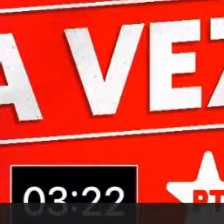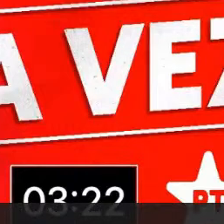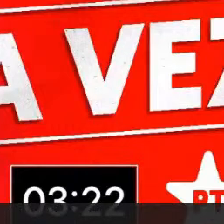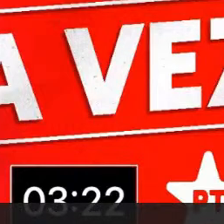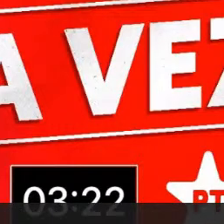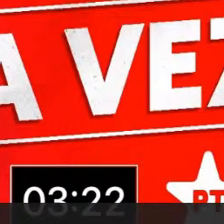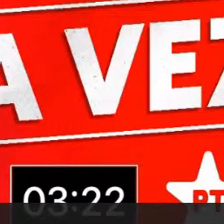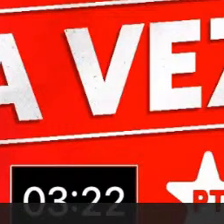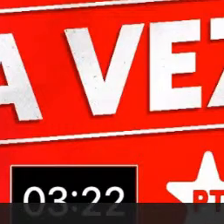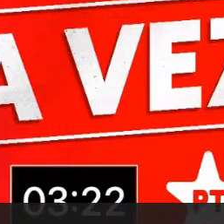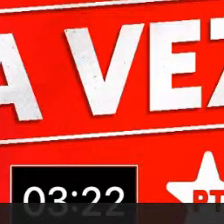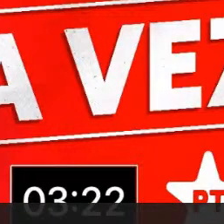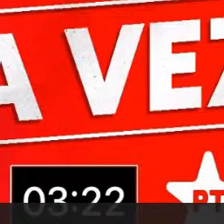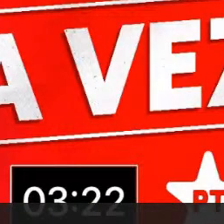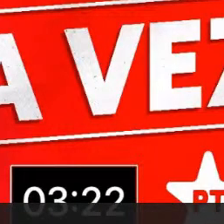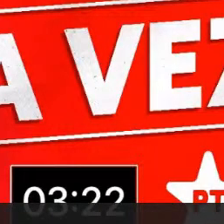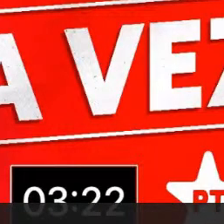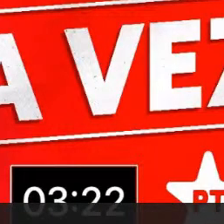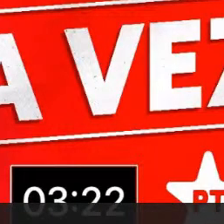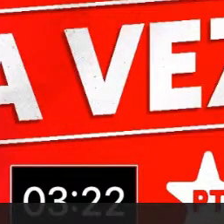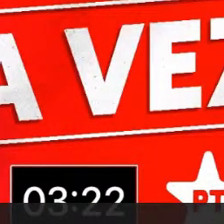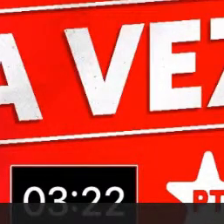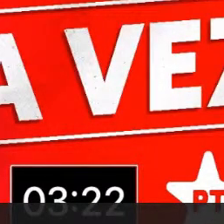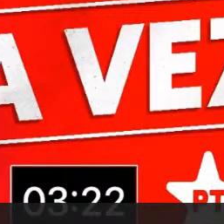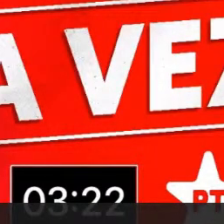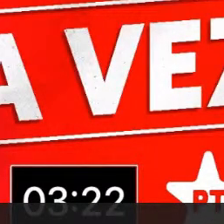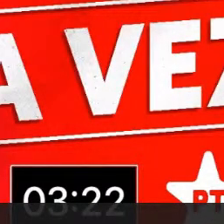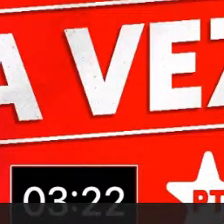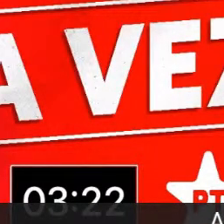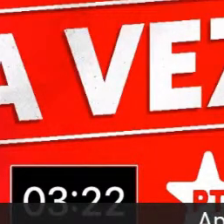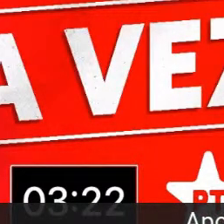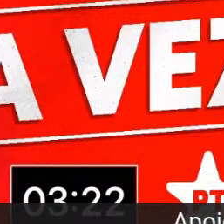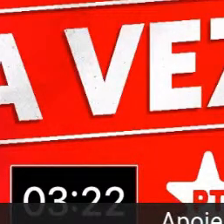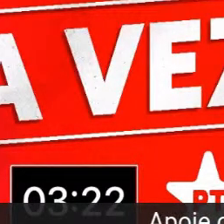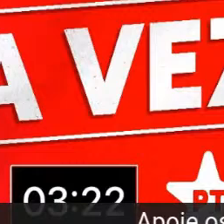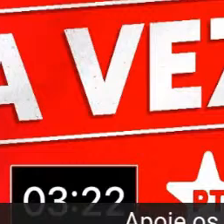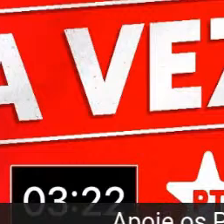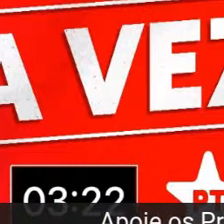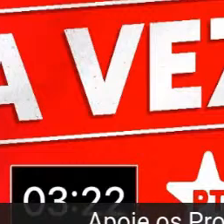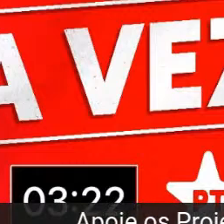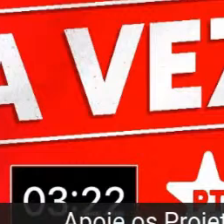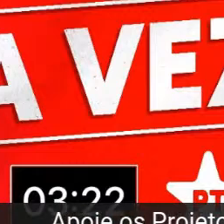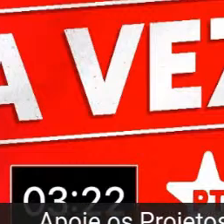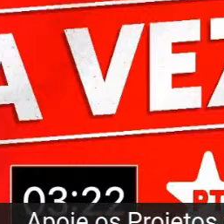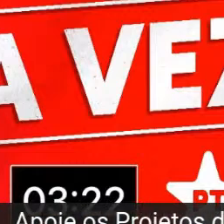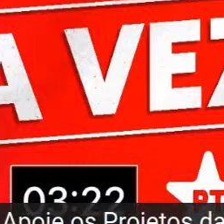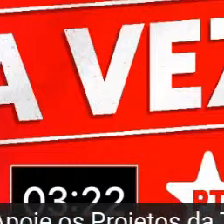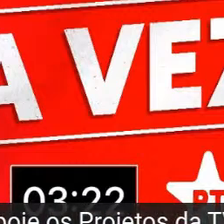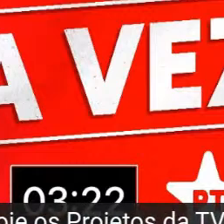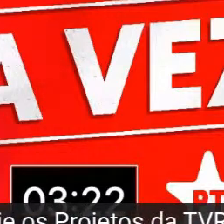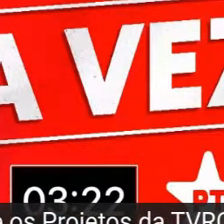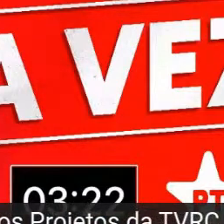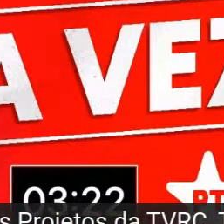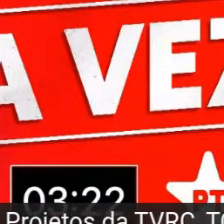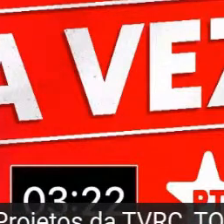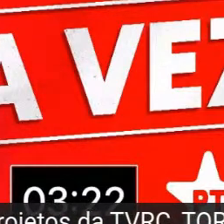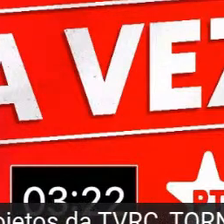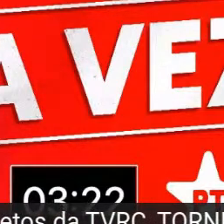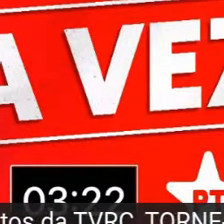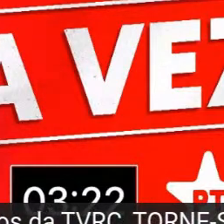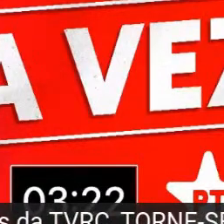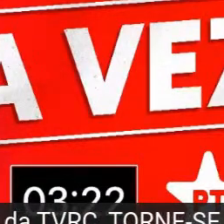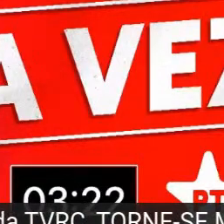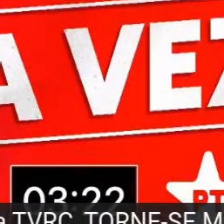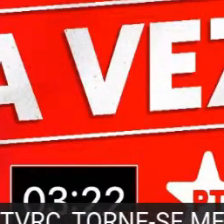eu e você. Vacina no braço, comida no prato. A nossa luta é pela vida de todos. Gente é pra brilhar, gente é pra ser